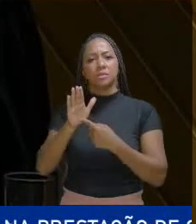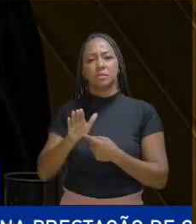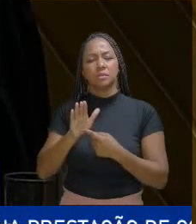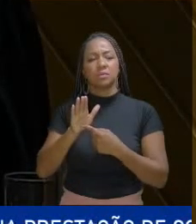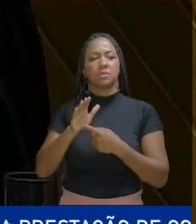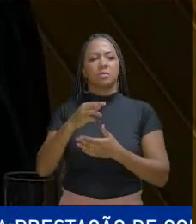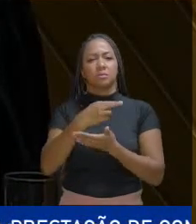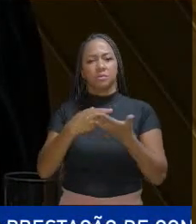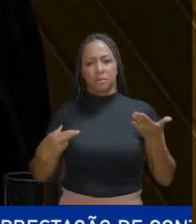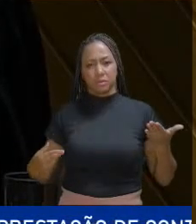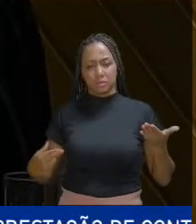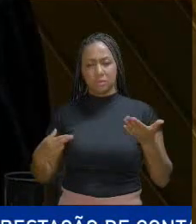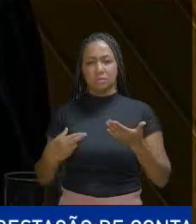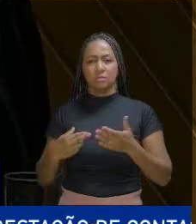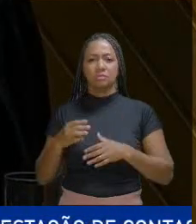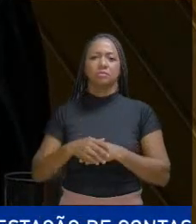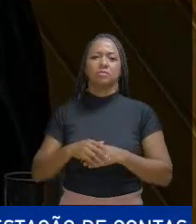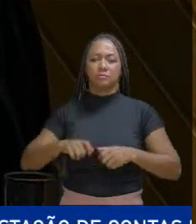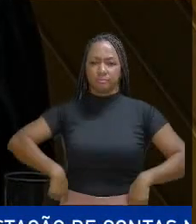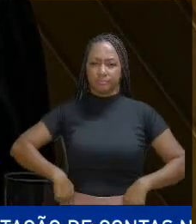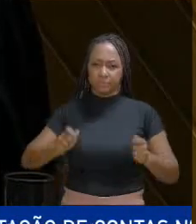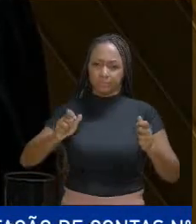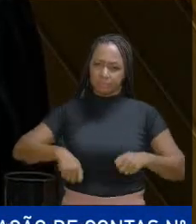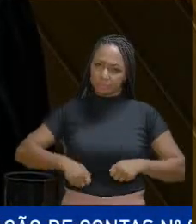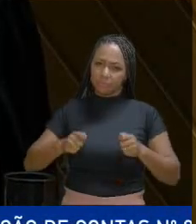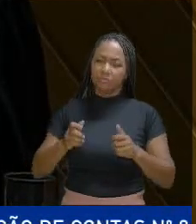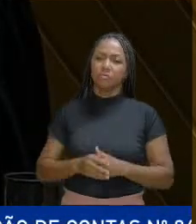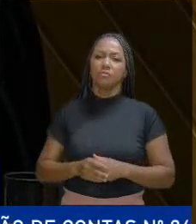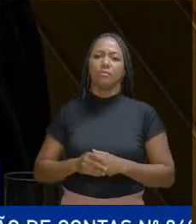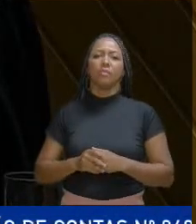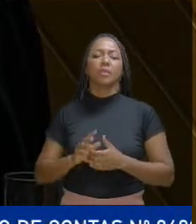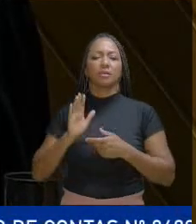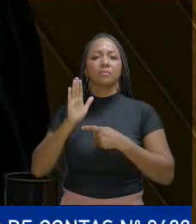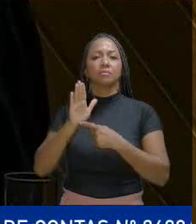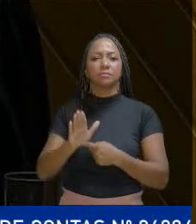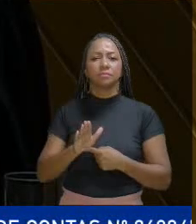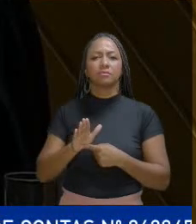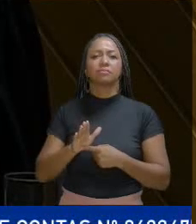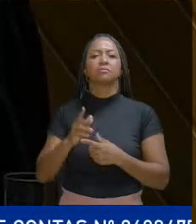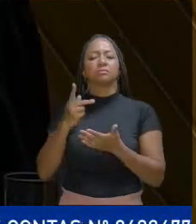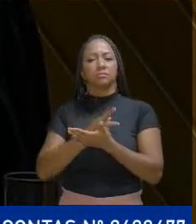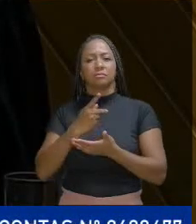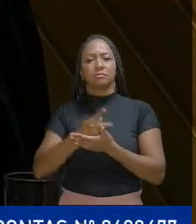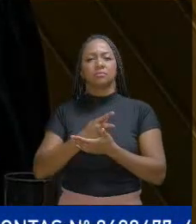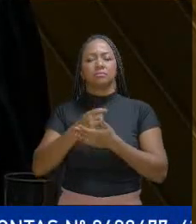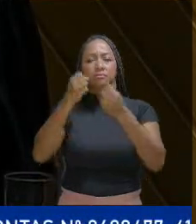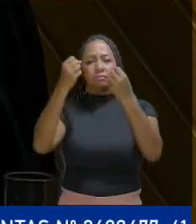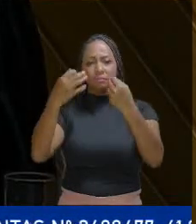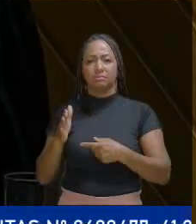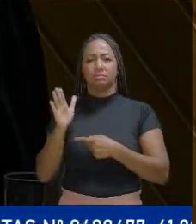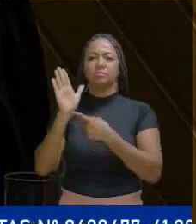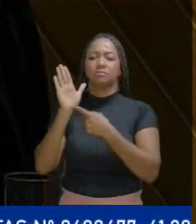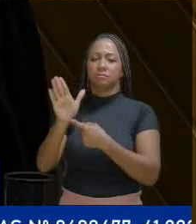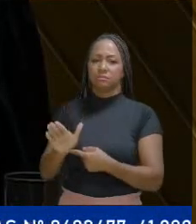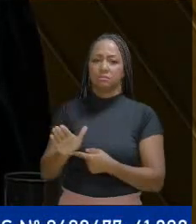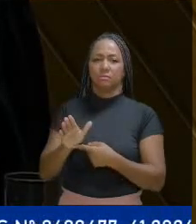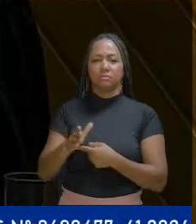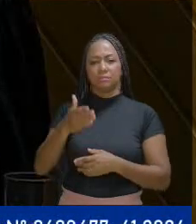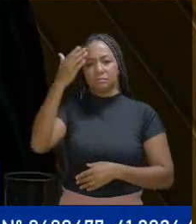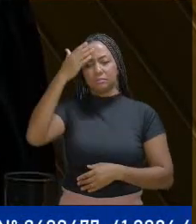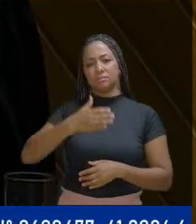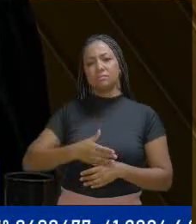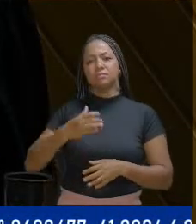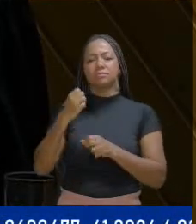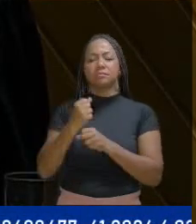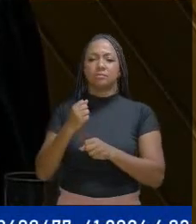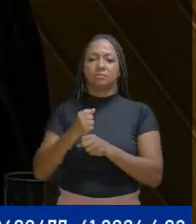refletida no relatório original de despesas efetuadas, reforçando a inconsistência na justificativa apresentada pelo prestador